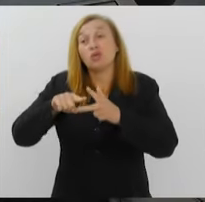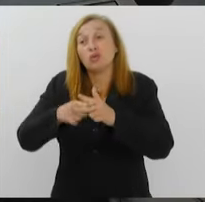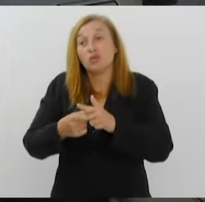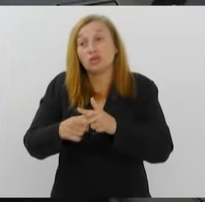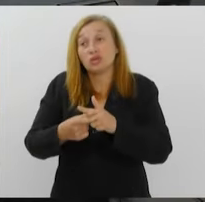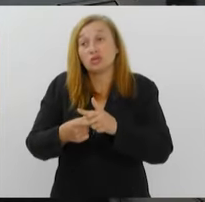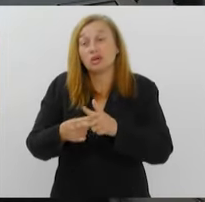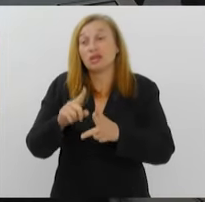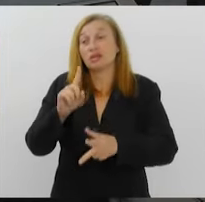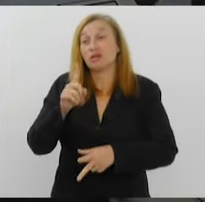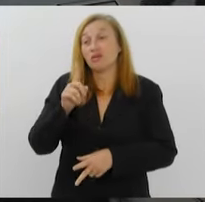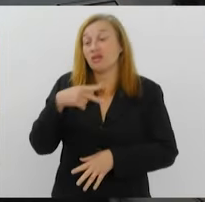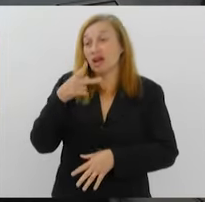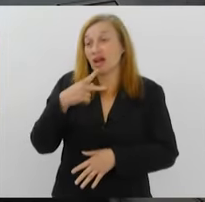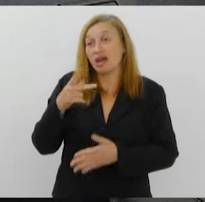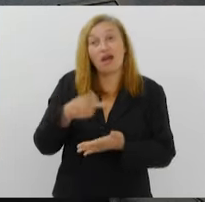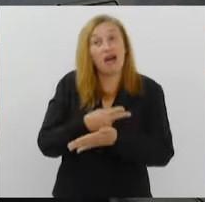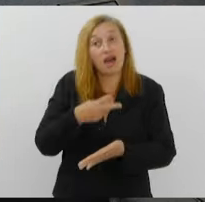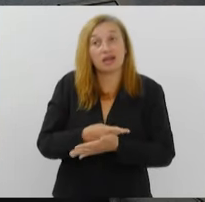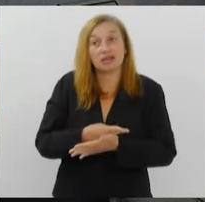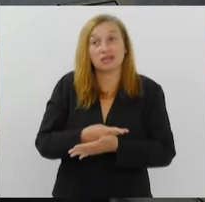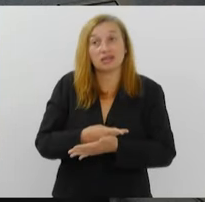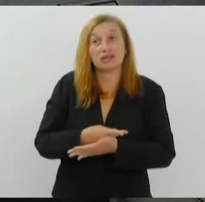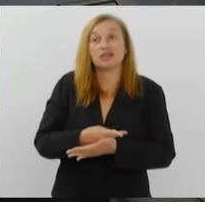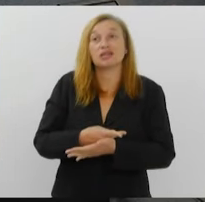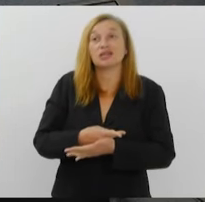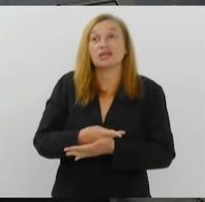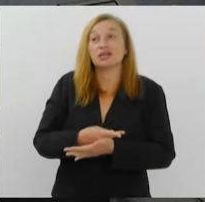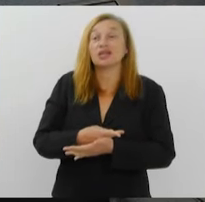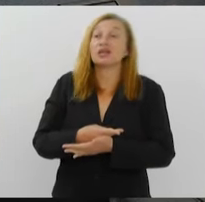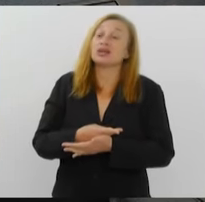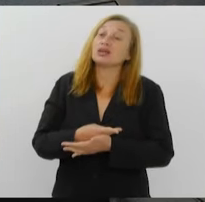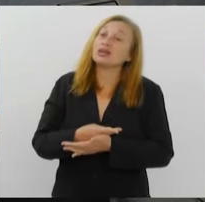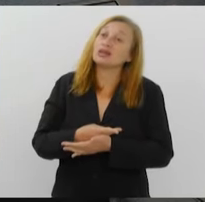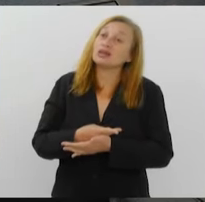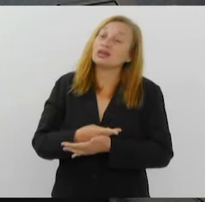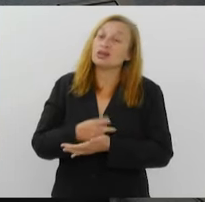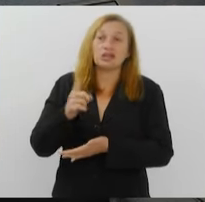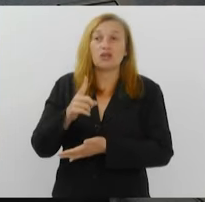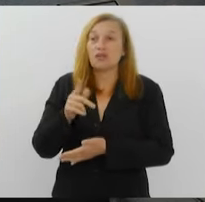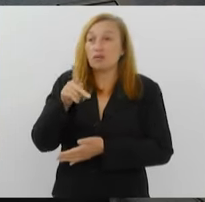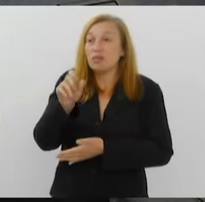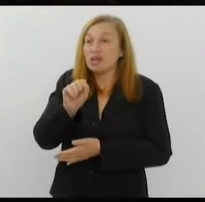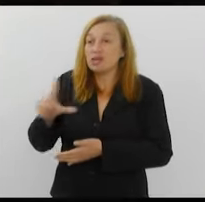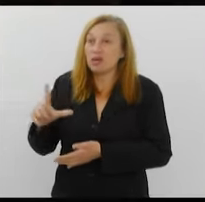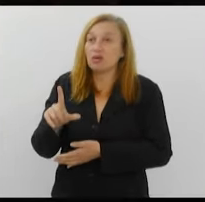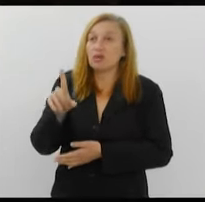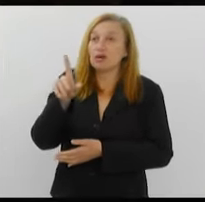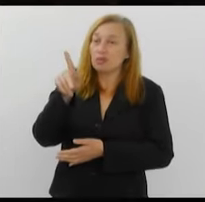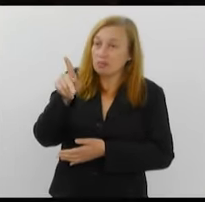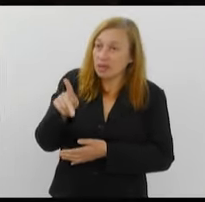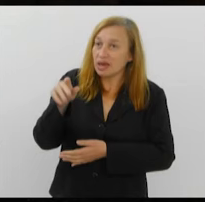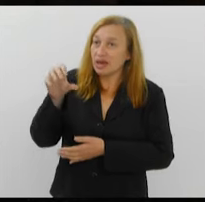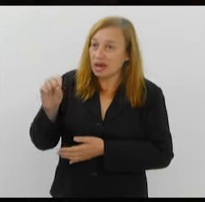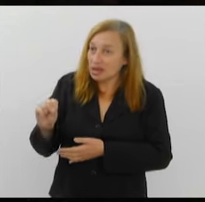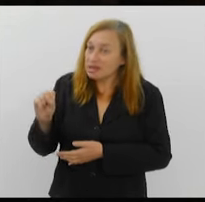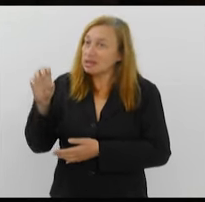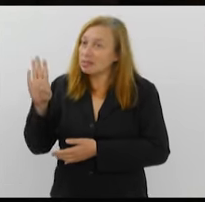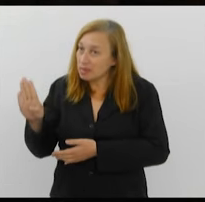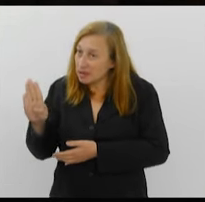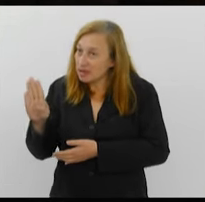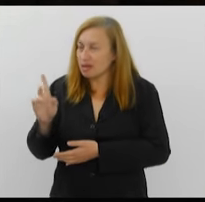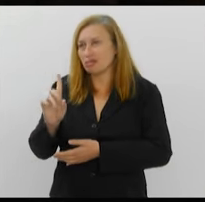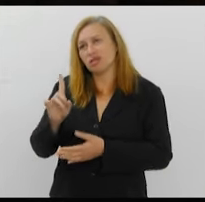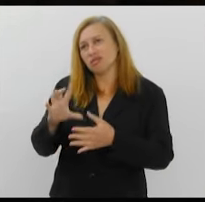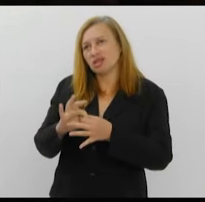fake news. Eu dei a parte, deputado Rodrigo Amorim, não deputado fala Paulo, fake news. Vossa Excelência. Porque não foi o PSOL, foi o PSB. Presidente, eu não dei a parte à